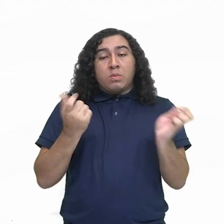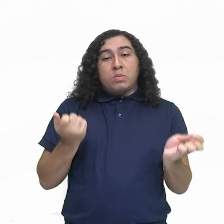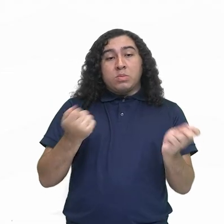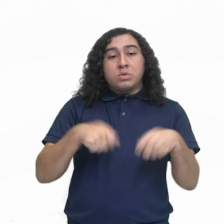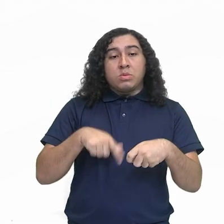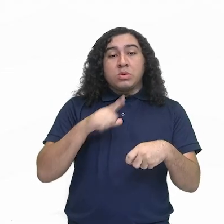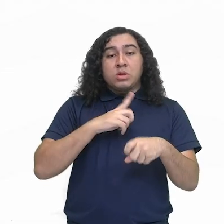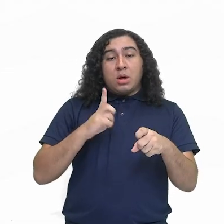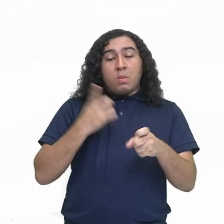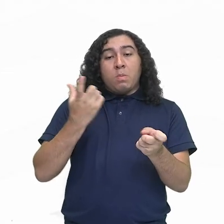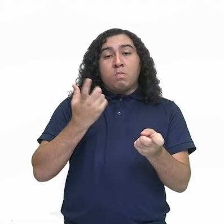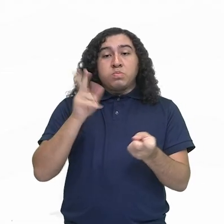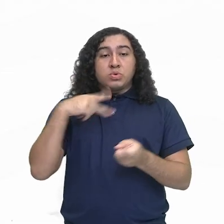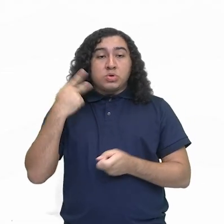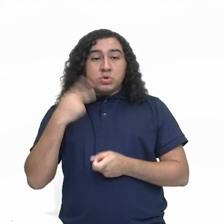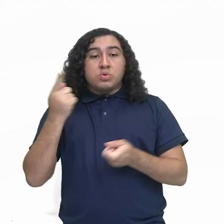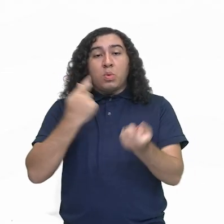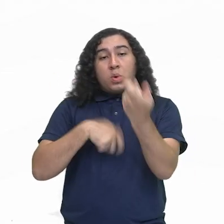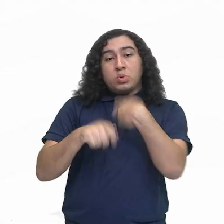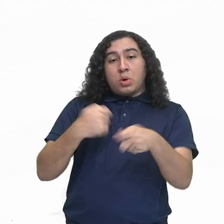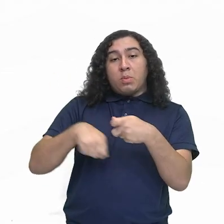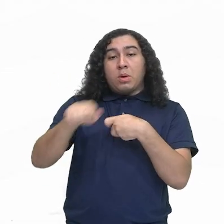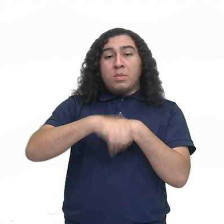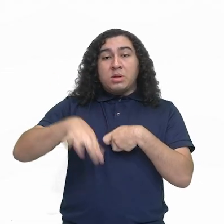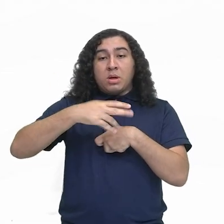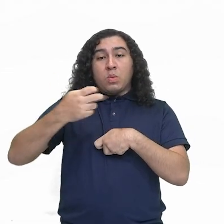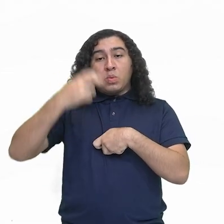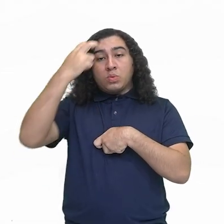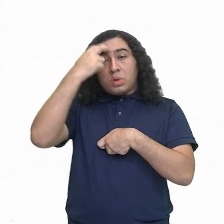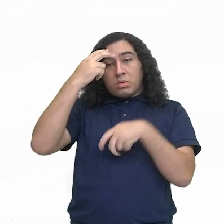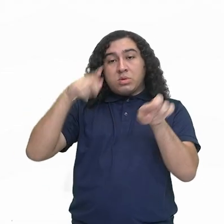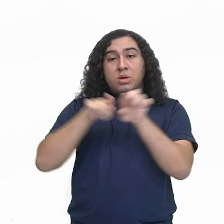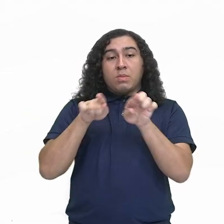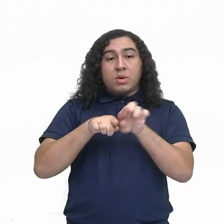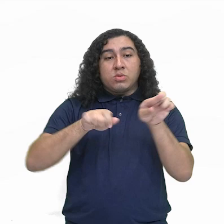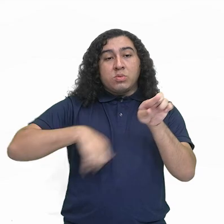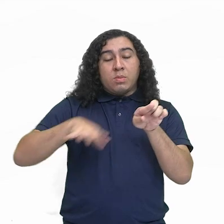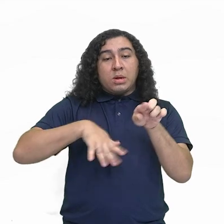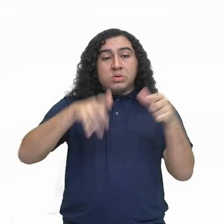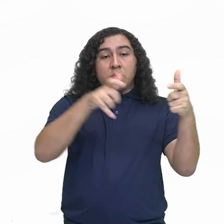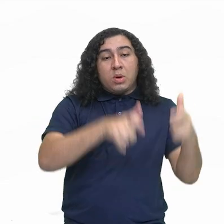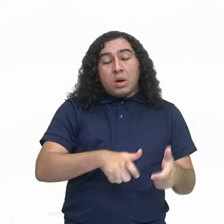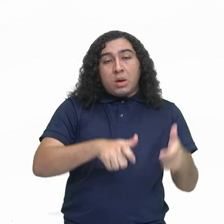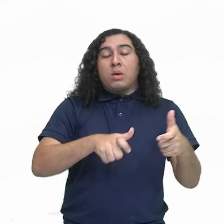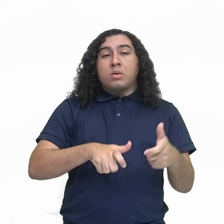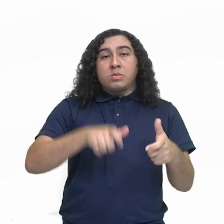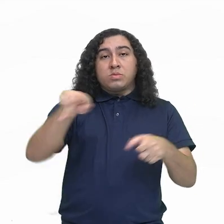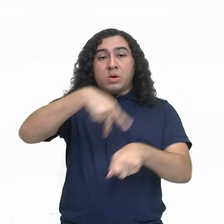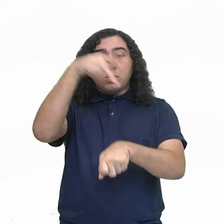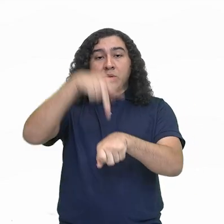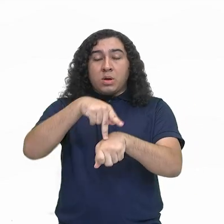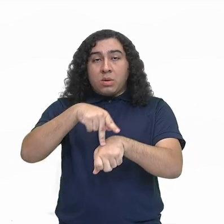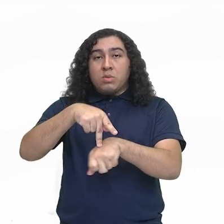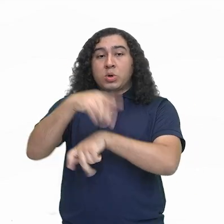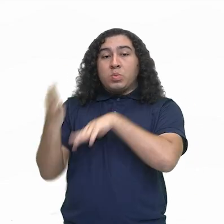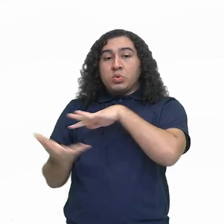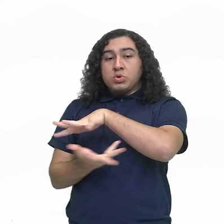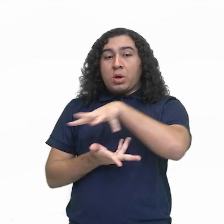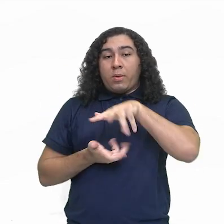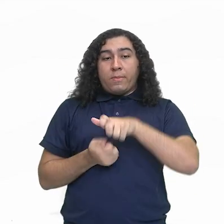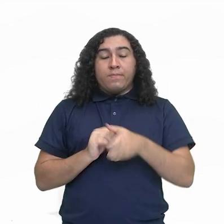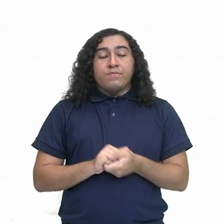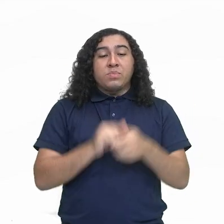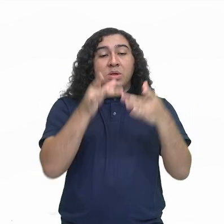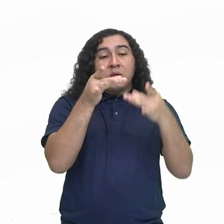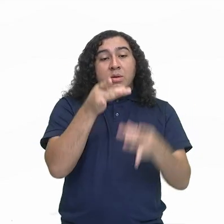dos processos políticos, econômicos, ambientais e culturais nos âmbitos local, nacional e mundial.